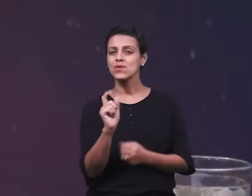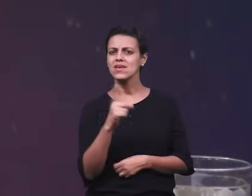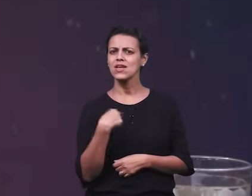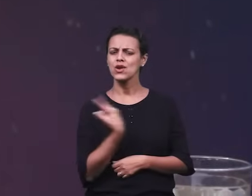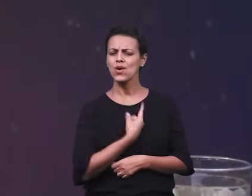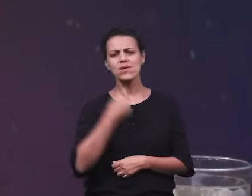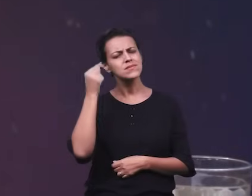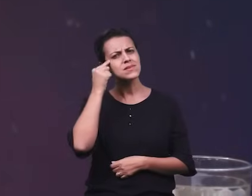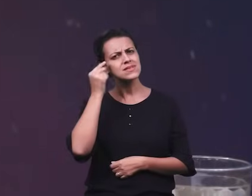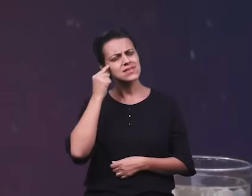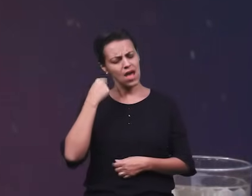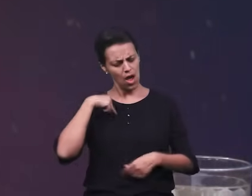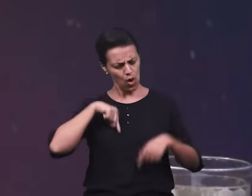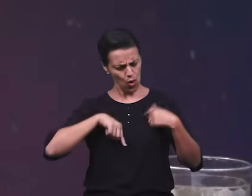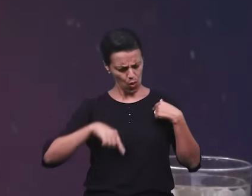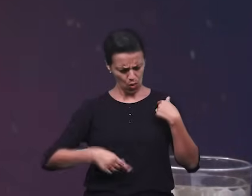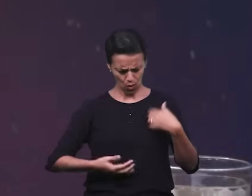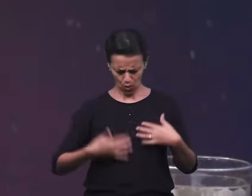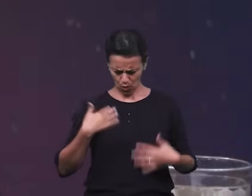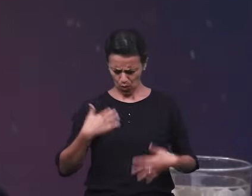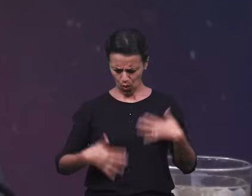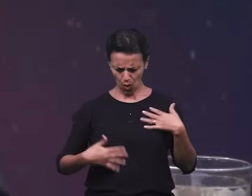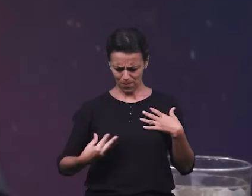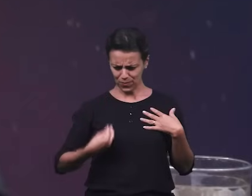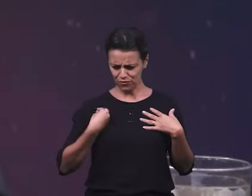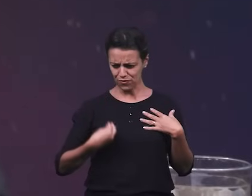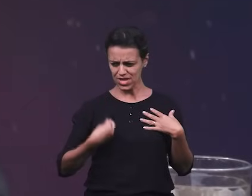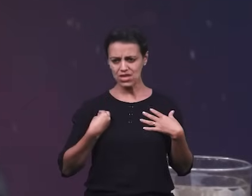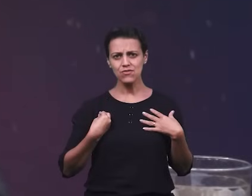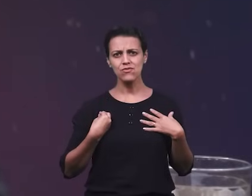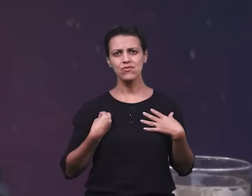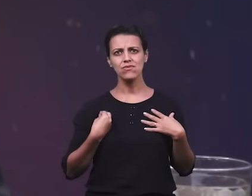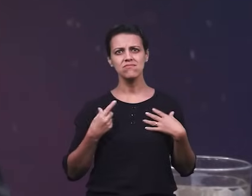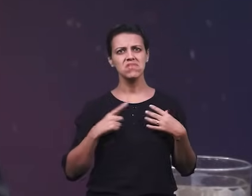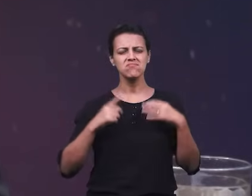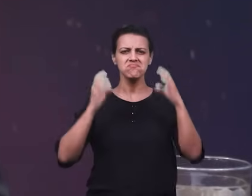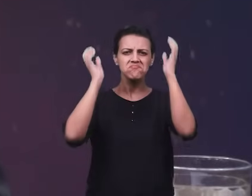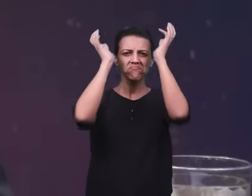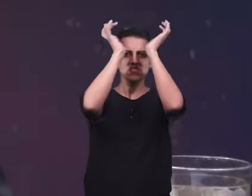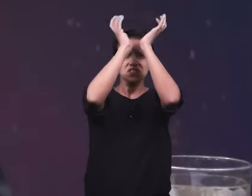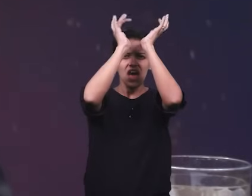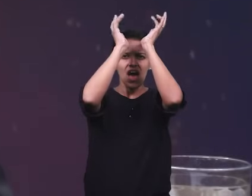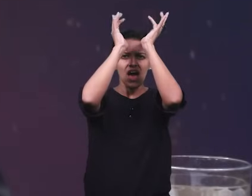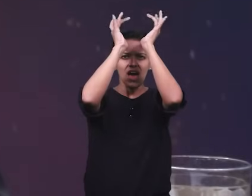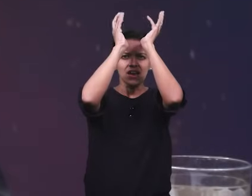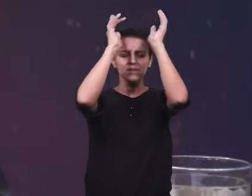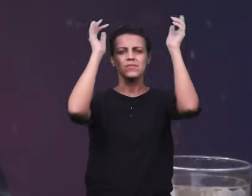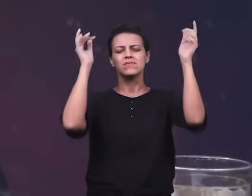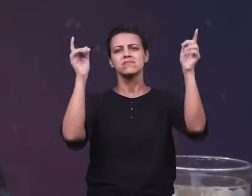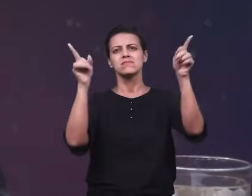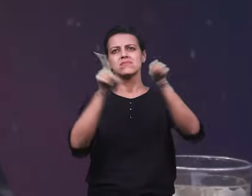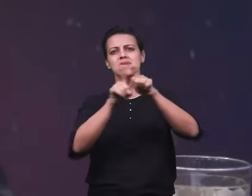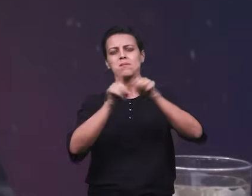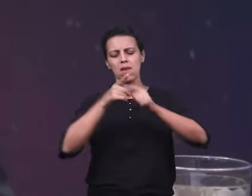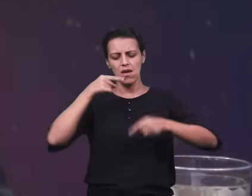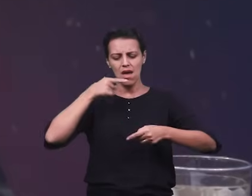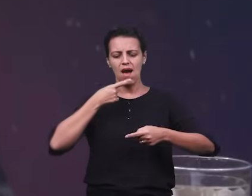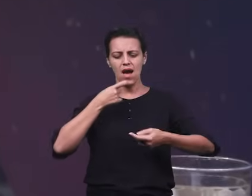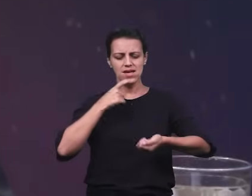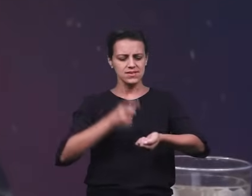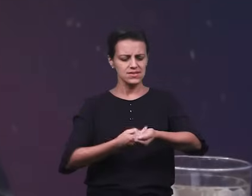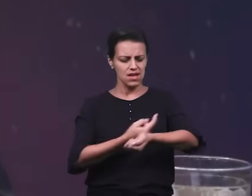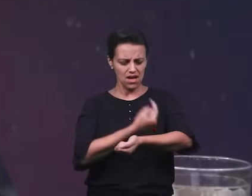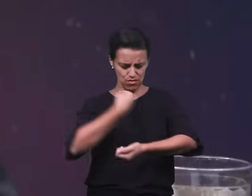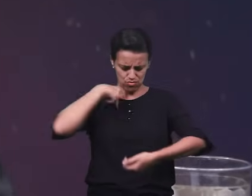somos, várias interações do organismo, cérebro, o sistema